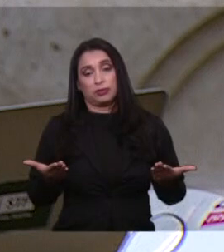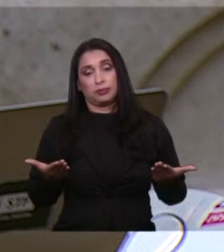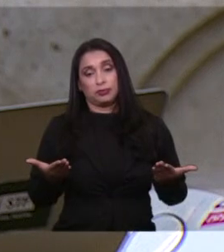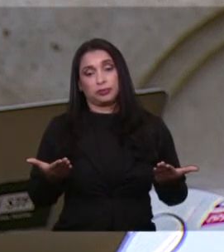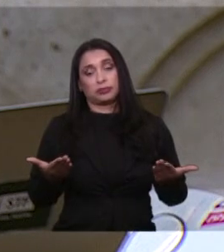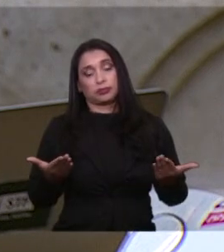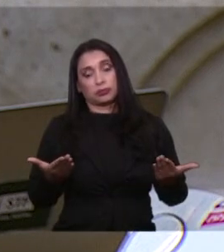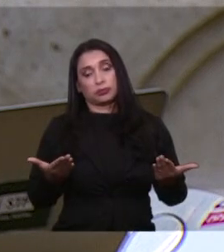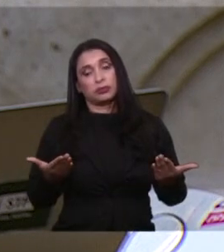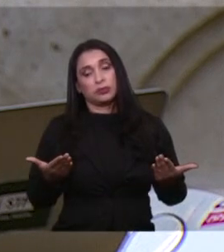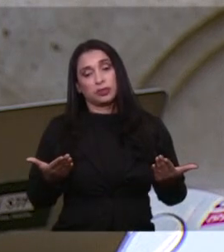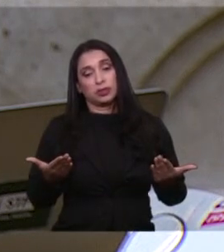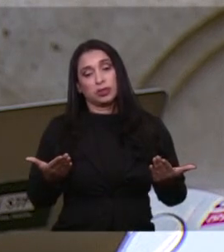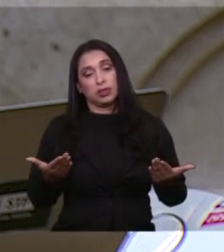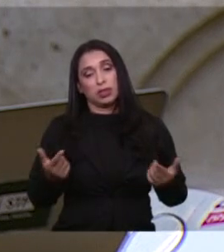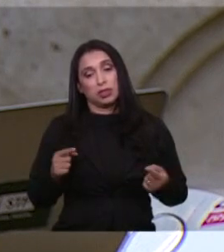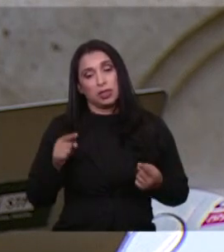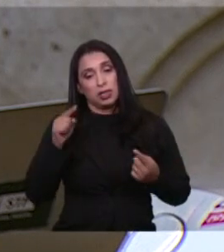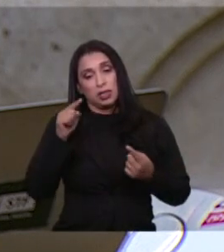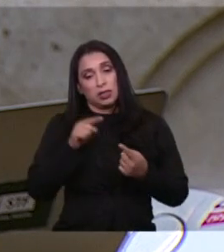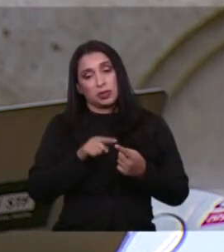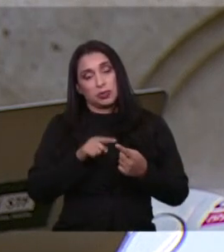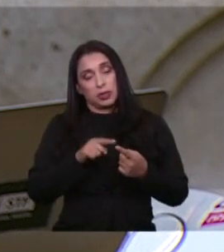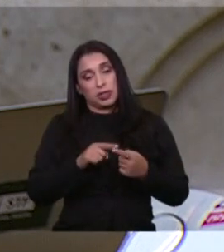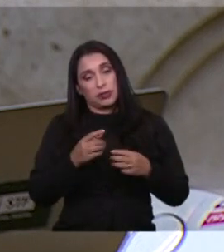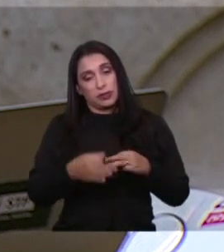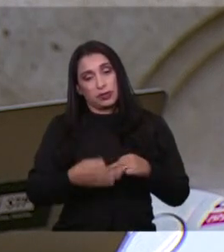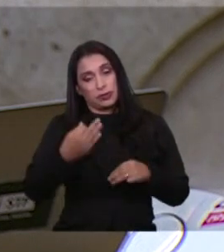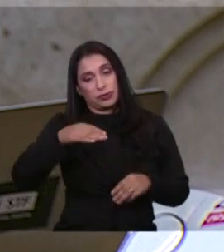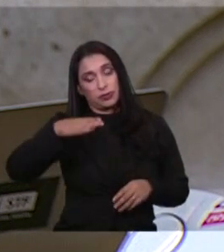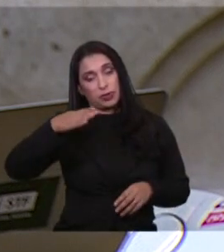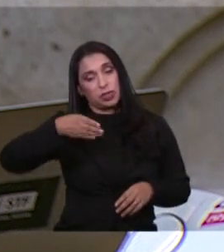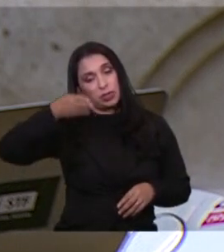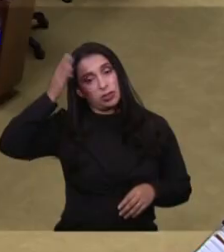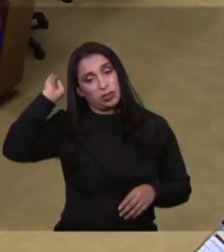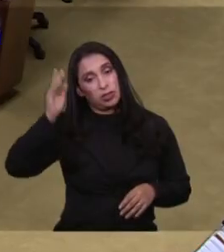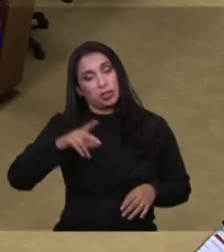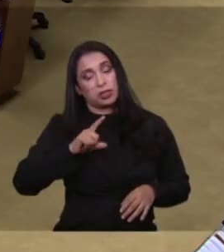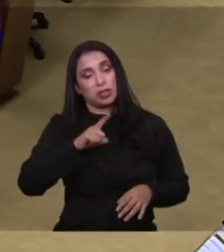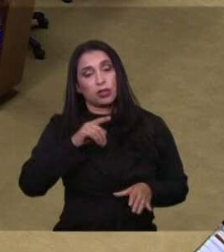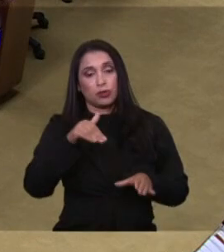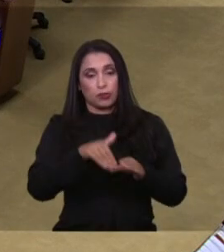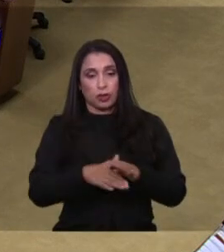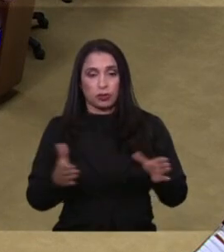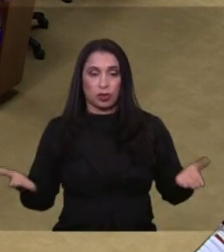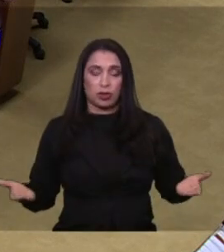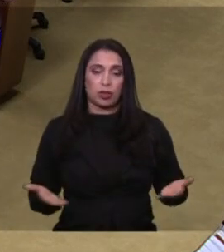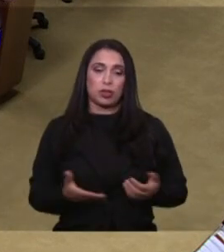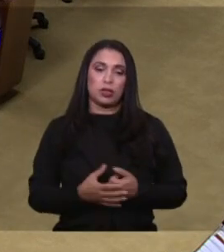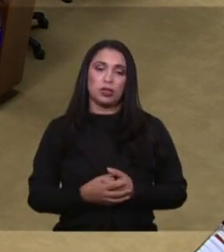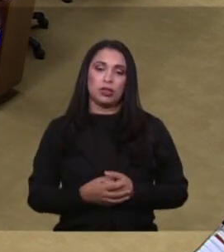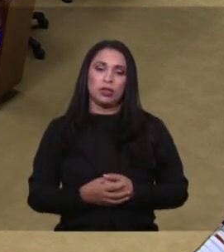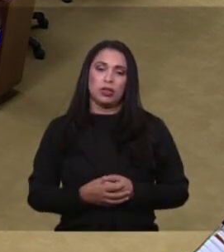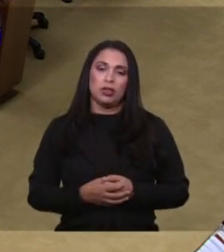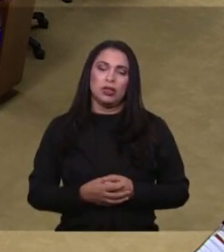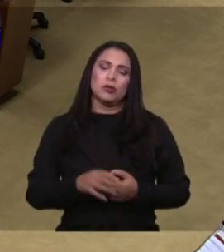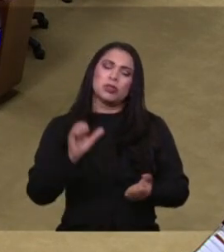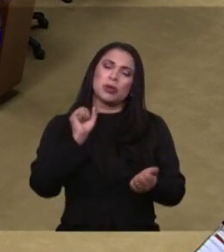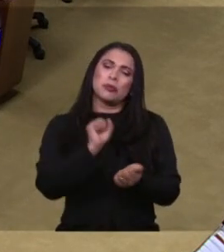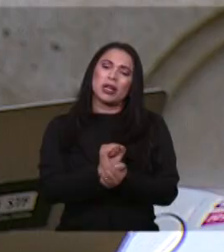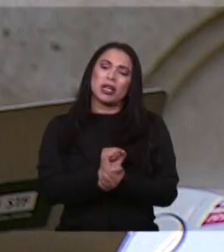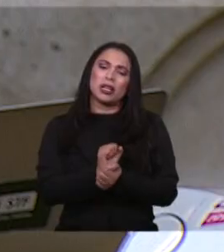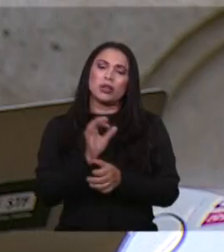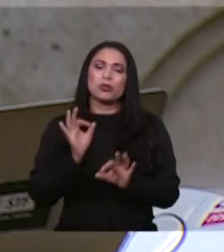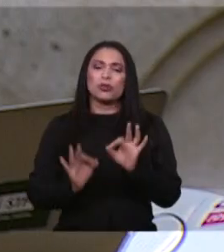Quanto a esse ponto específico, ministro Zanin, que eu colho o voto de Vossa Excelência. Eu até podia suspender o julgamento,